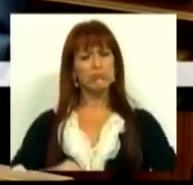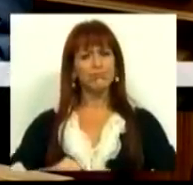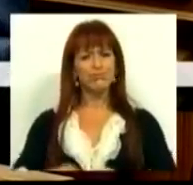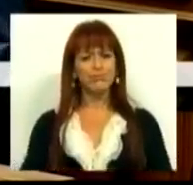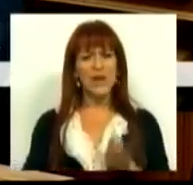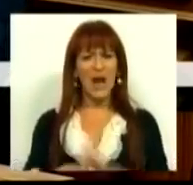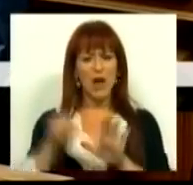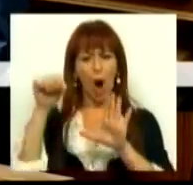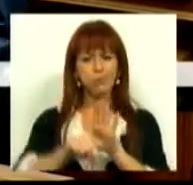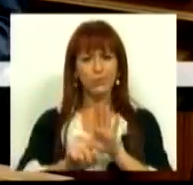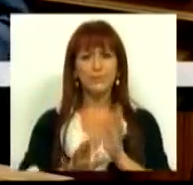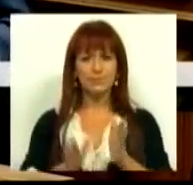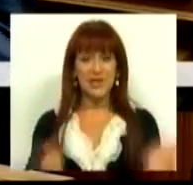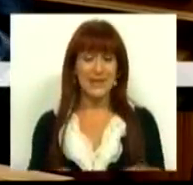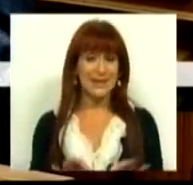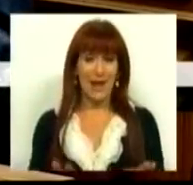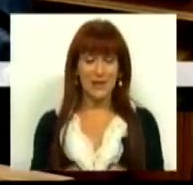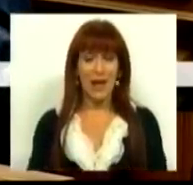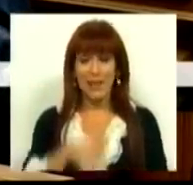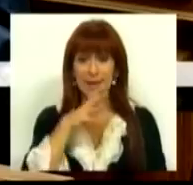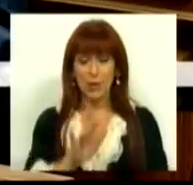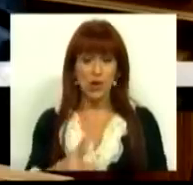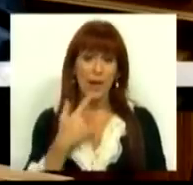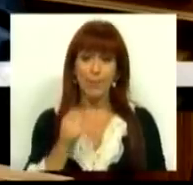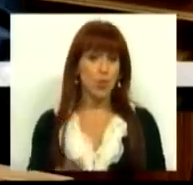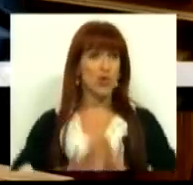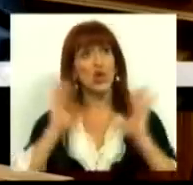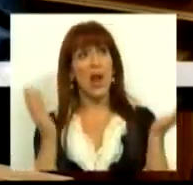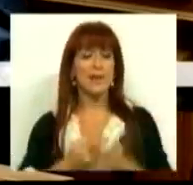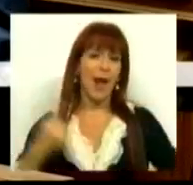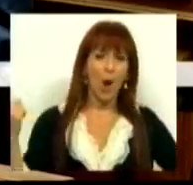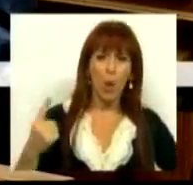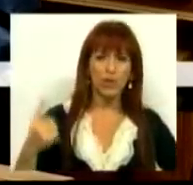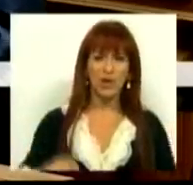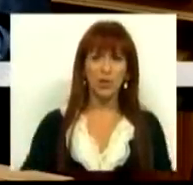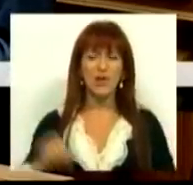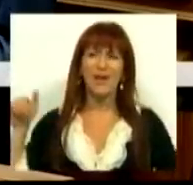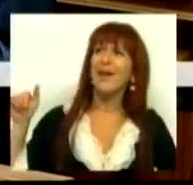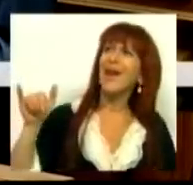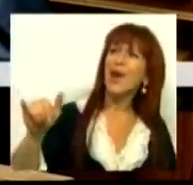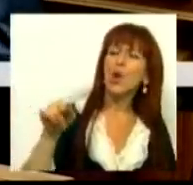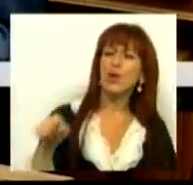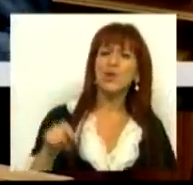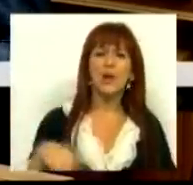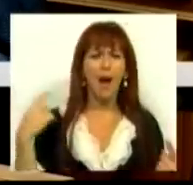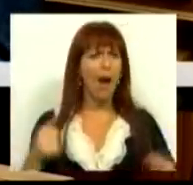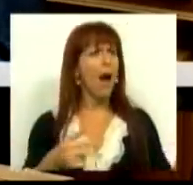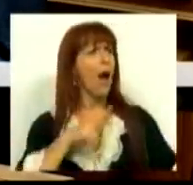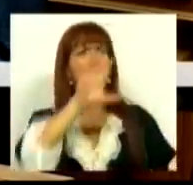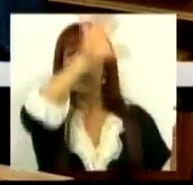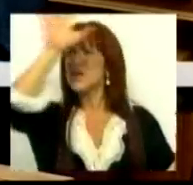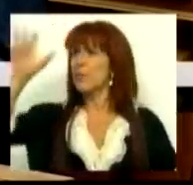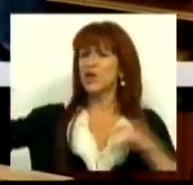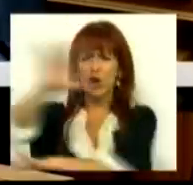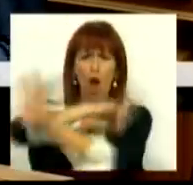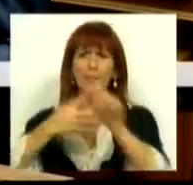de legislação interna. Como aliás já foi referido e de uma maneira geral, a autoridade aeronáutica existe em todos os países da